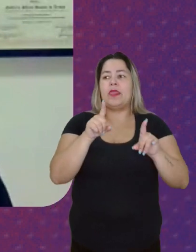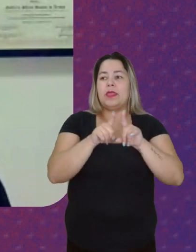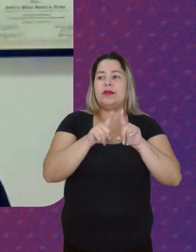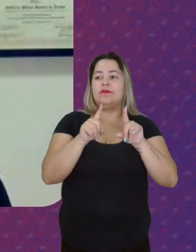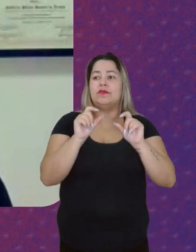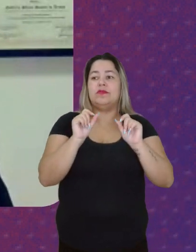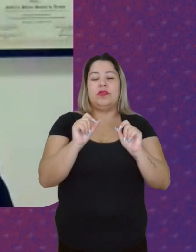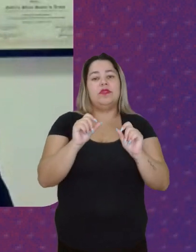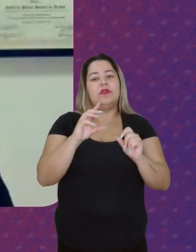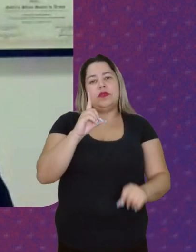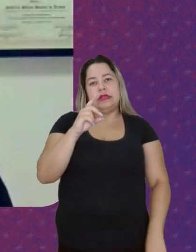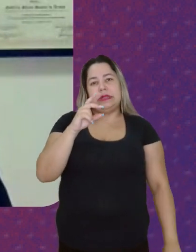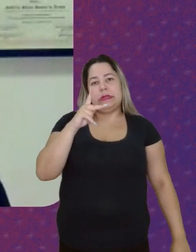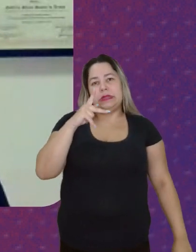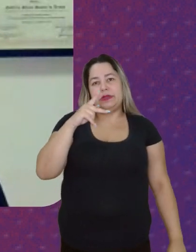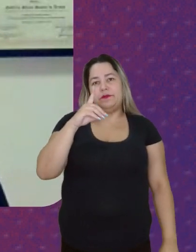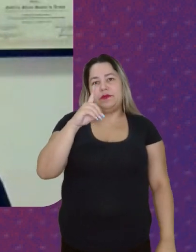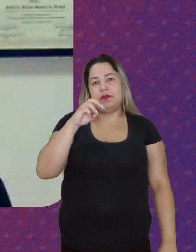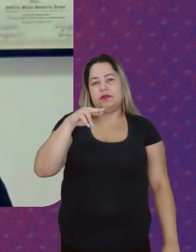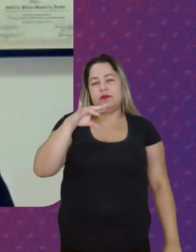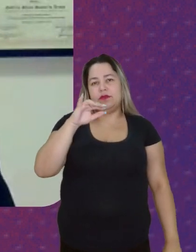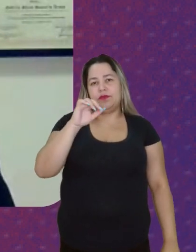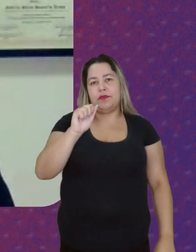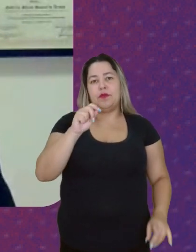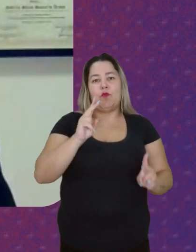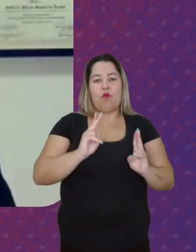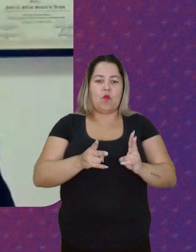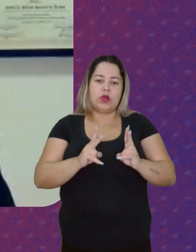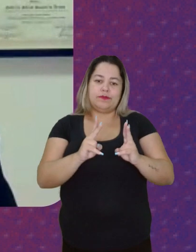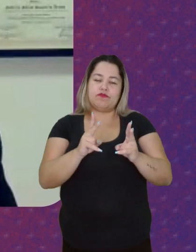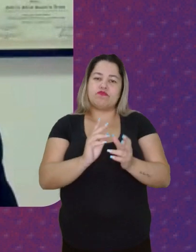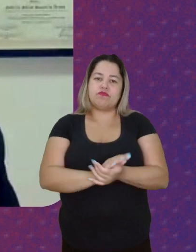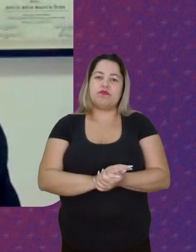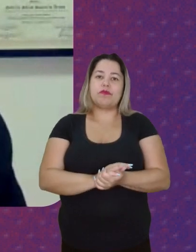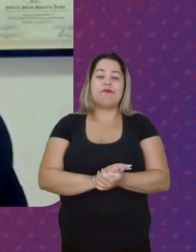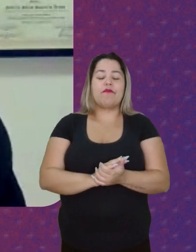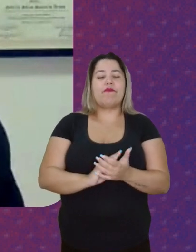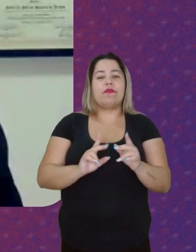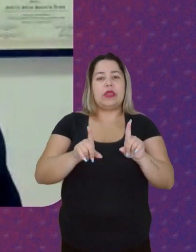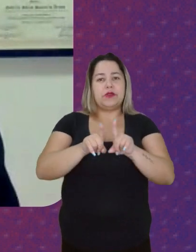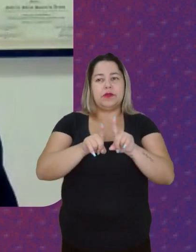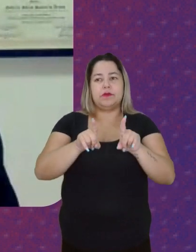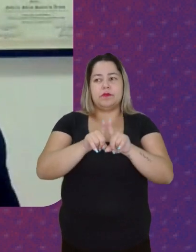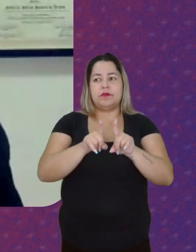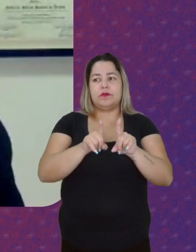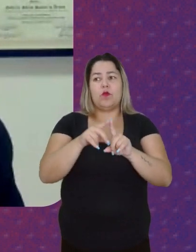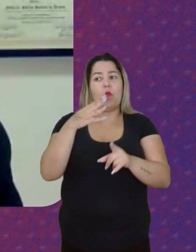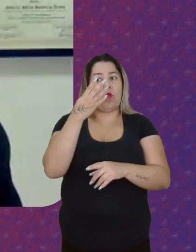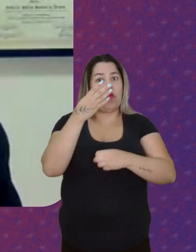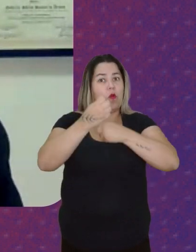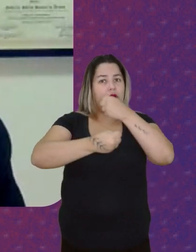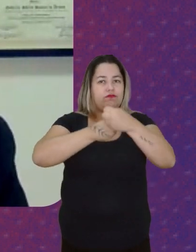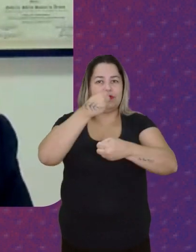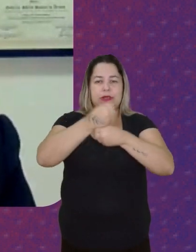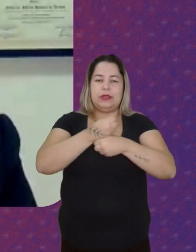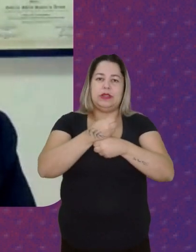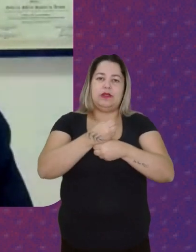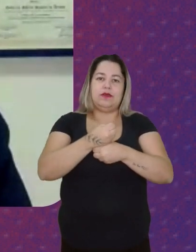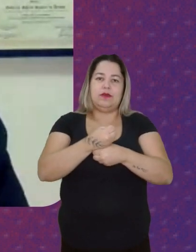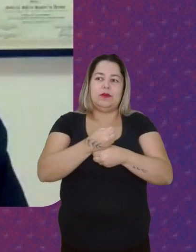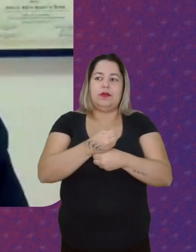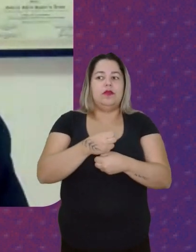têm independência partidária mantida, mas aí ao mesmo tempo eles são obrigados a ficar 4 anos. Não é que eles são